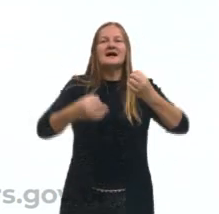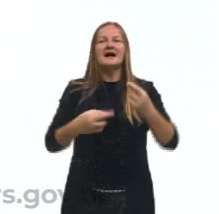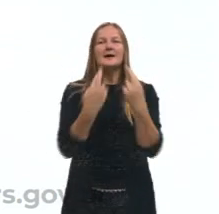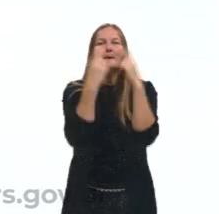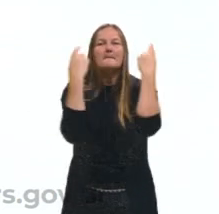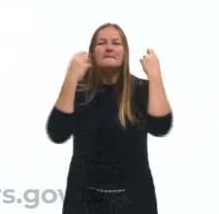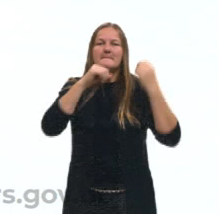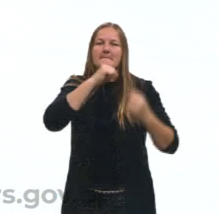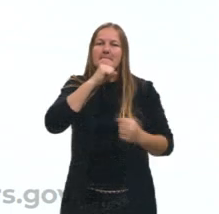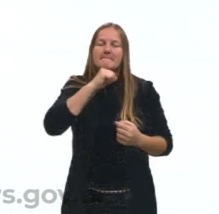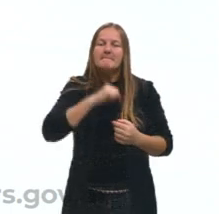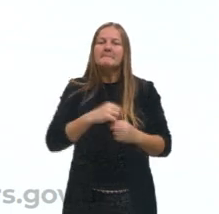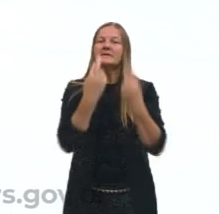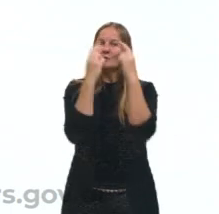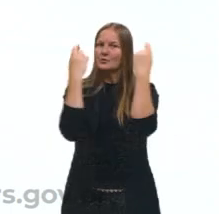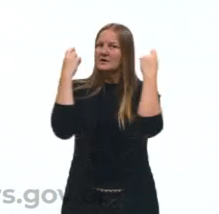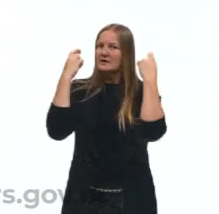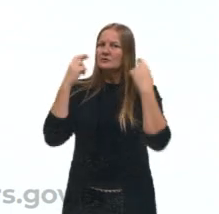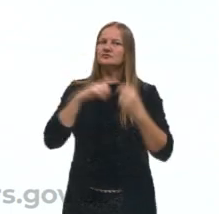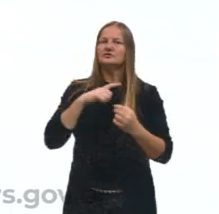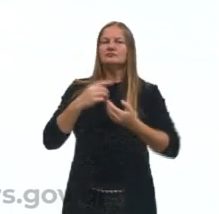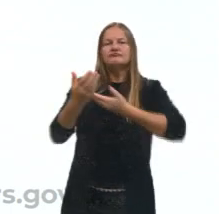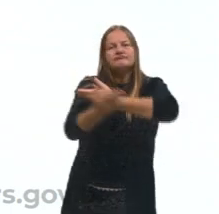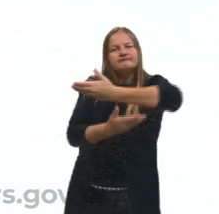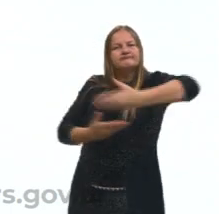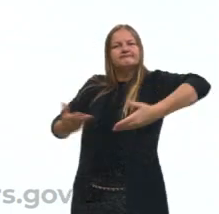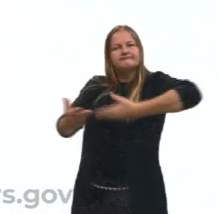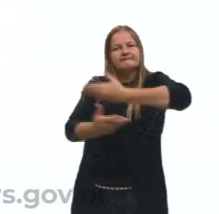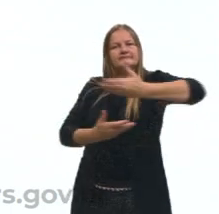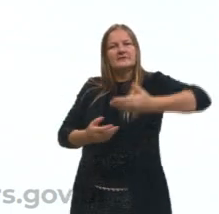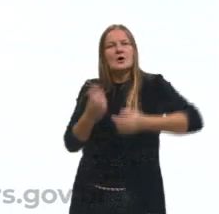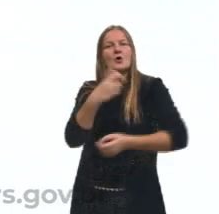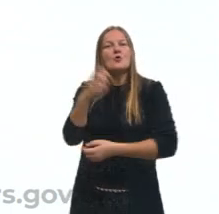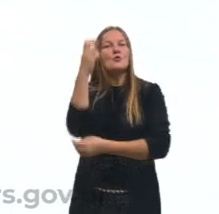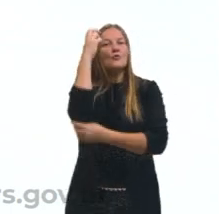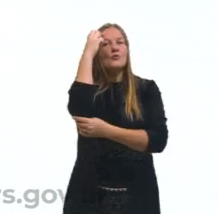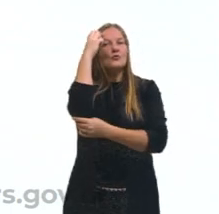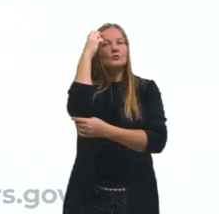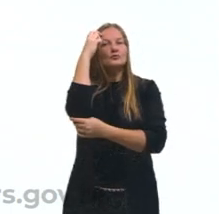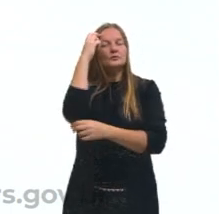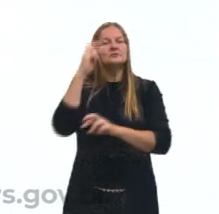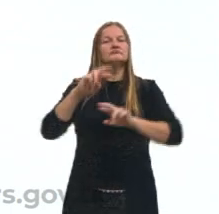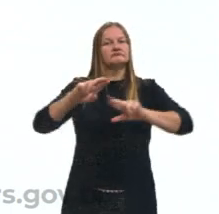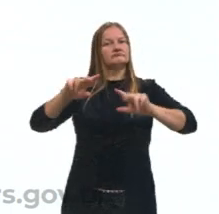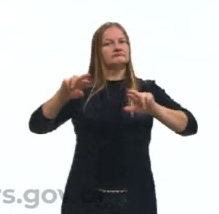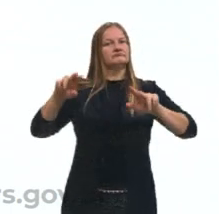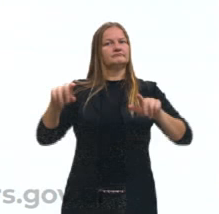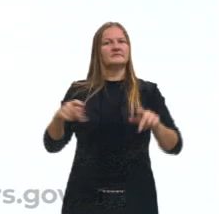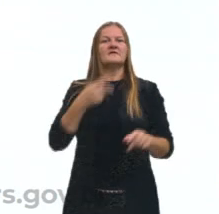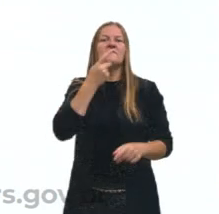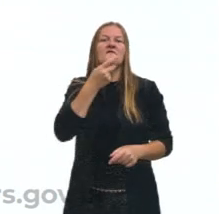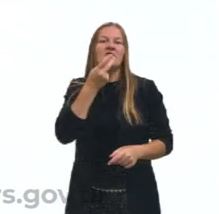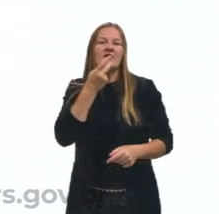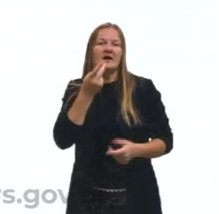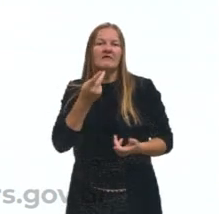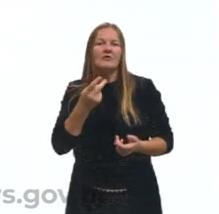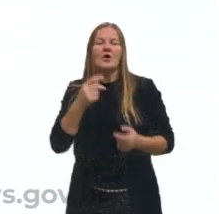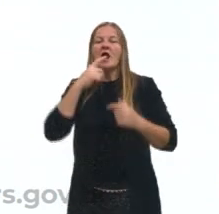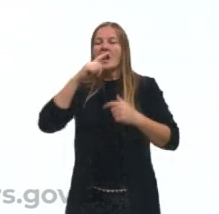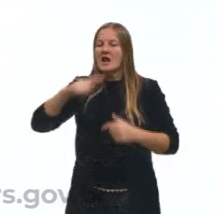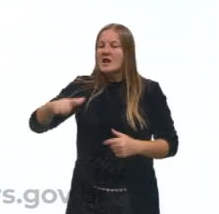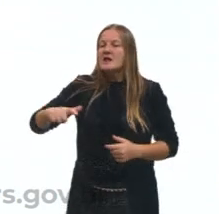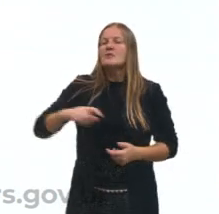Grécia antiga os gregos Na verdade compartilhavam uma cultura em comum eles falavam a mesma